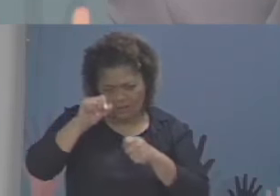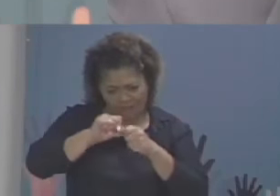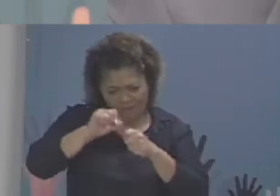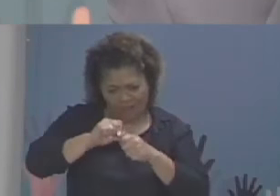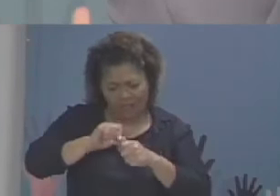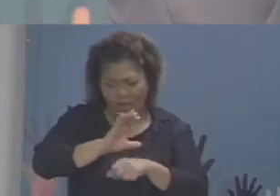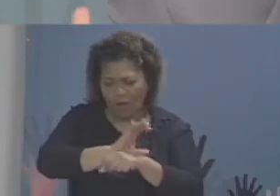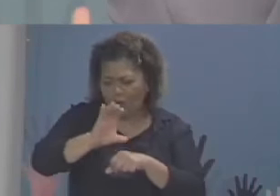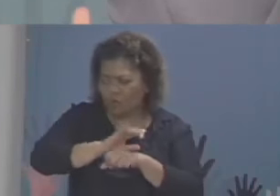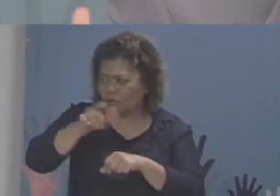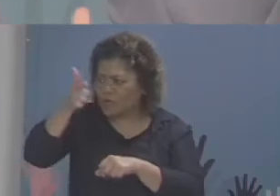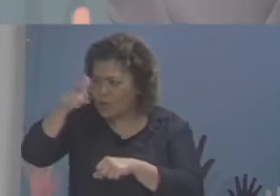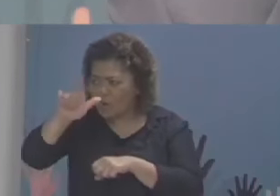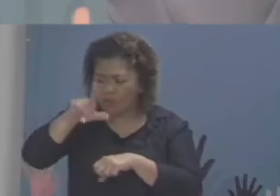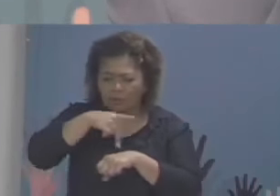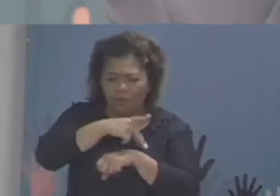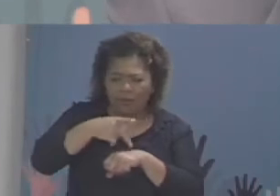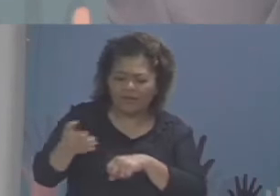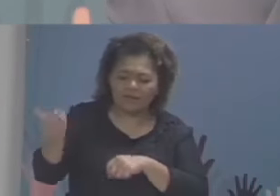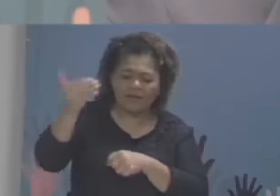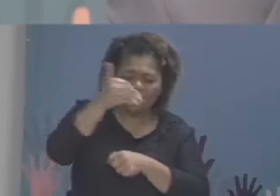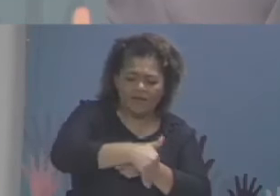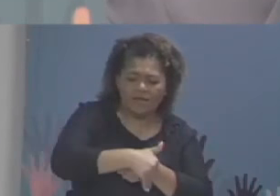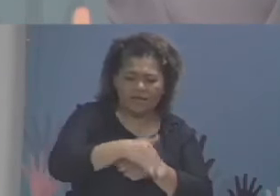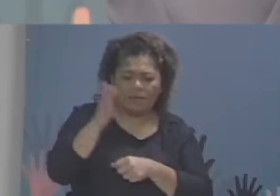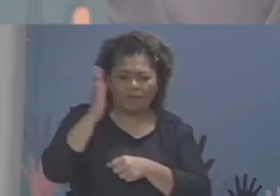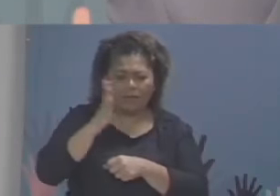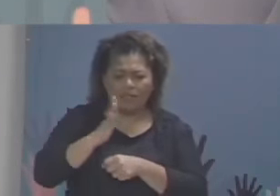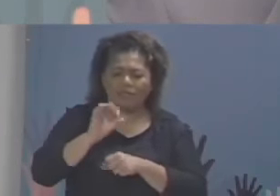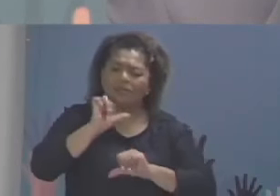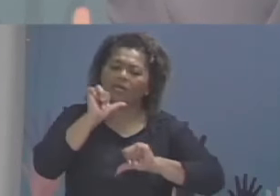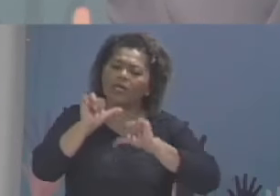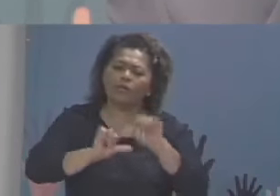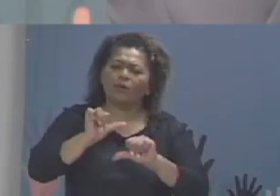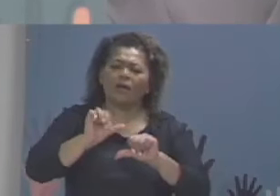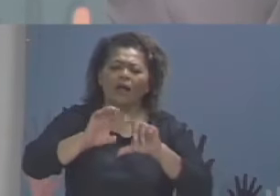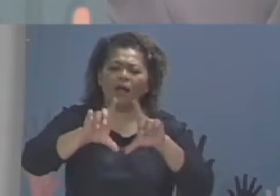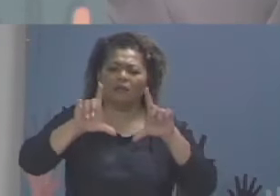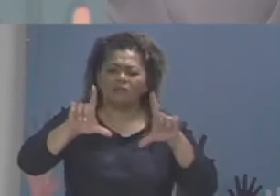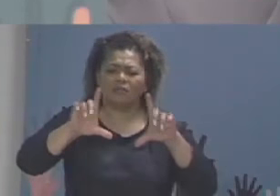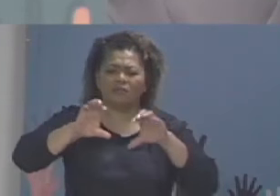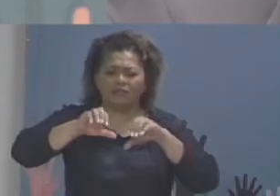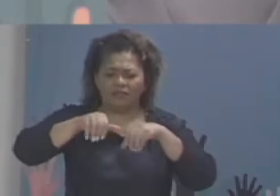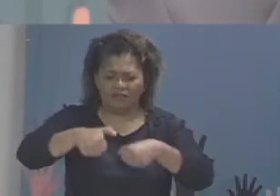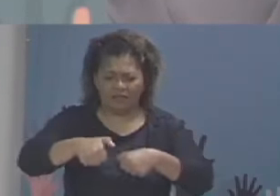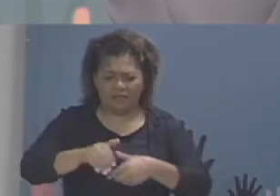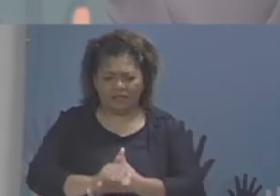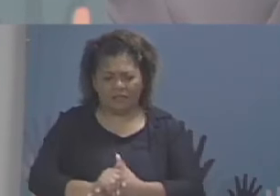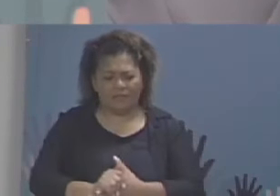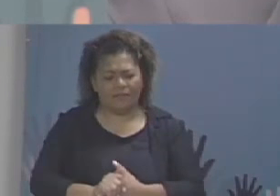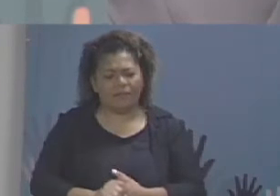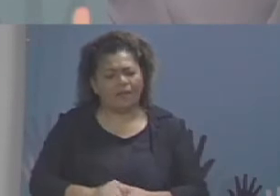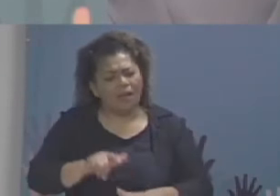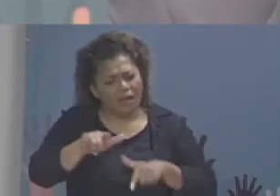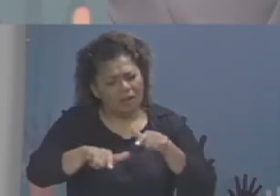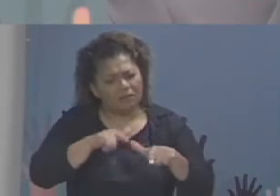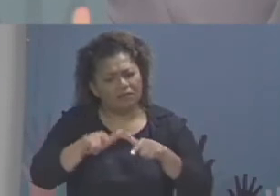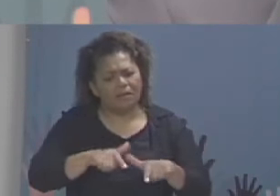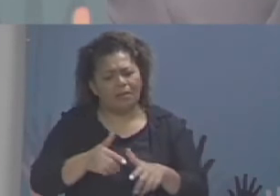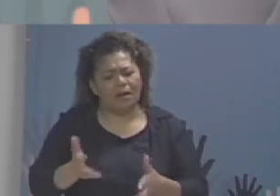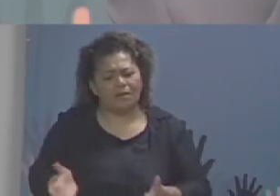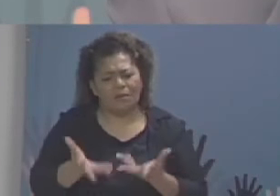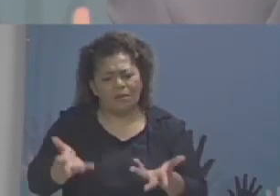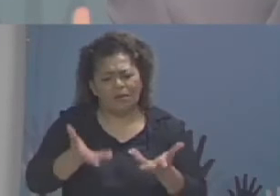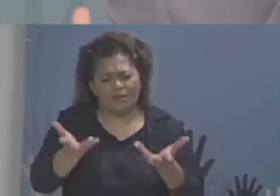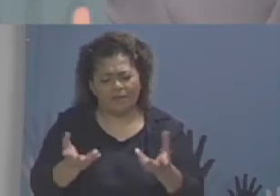no centro produzindo um projeto de transformação da psicologia brasileira, criamos o Centro de Orientação do Trabalho em Psicologia, que promove a